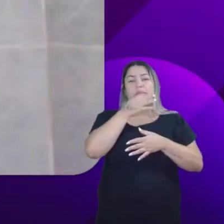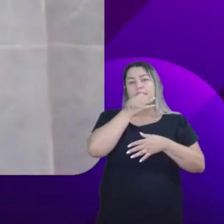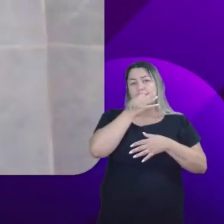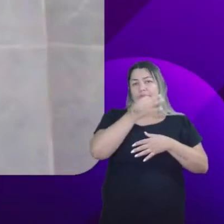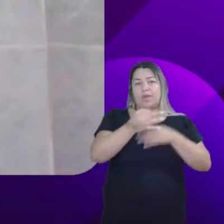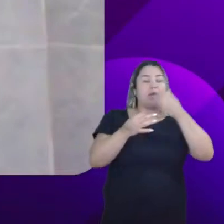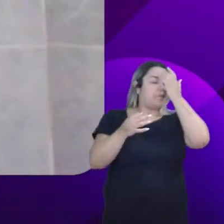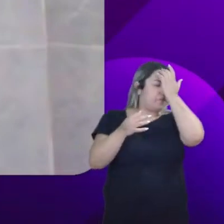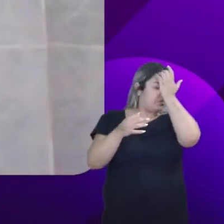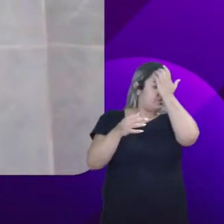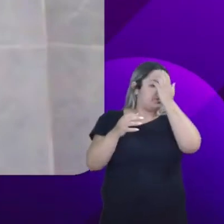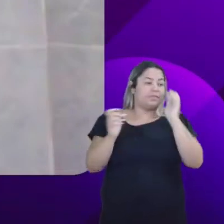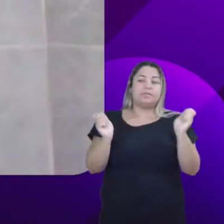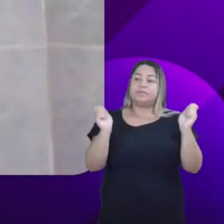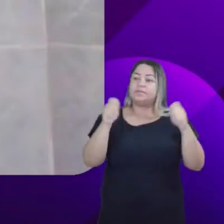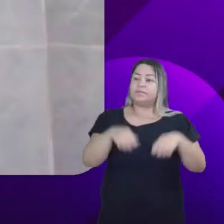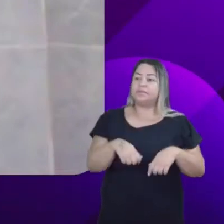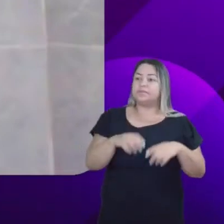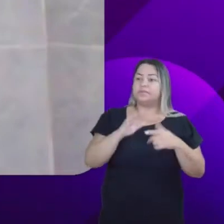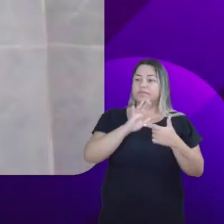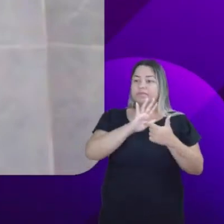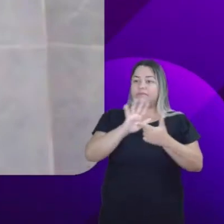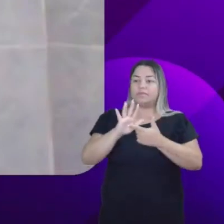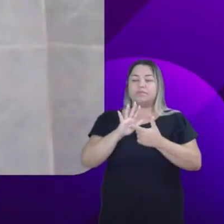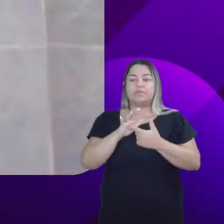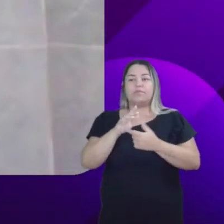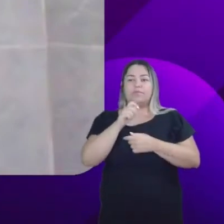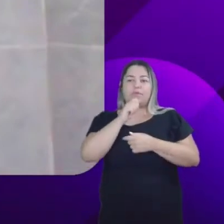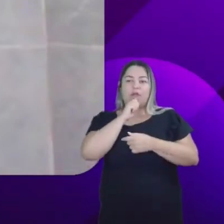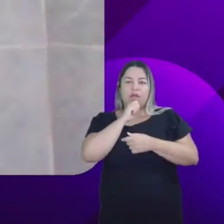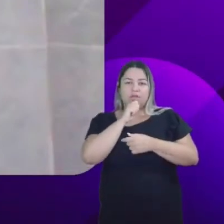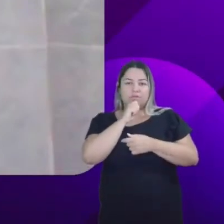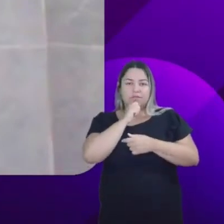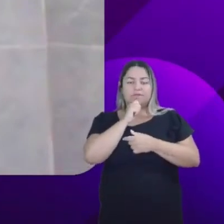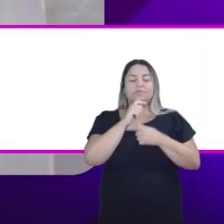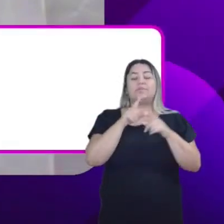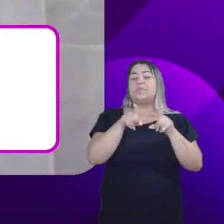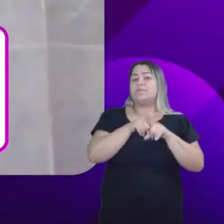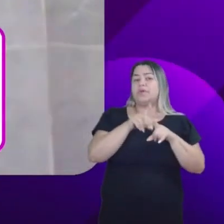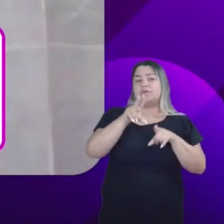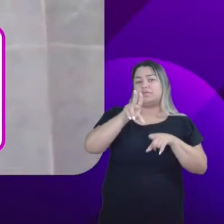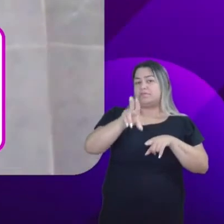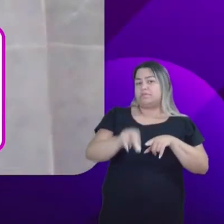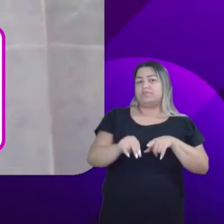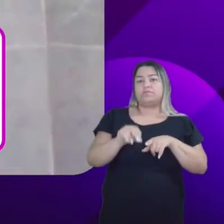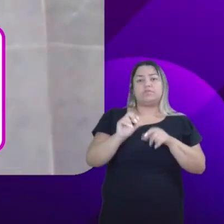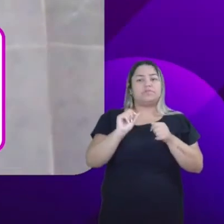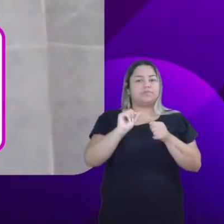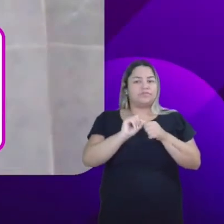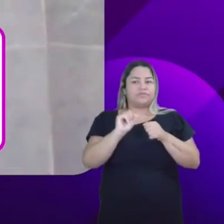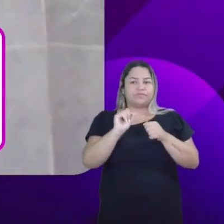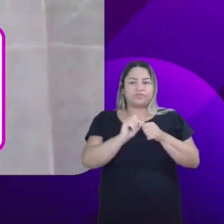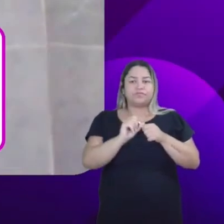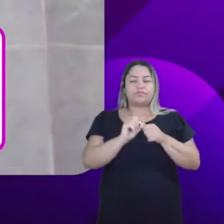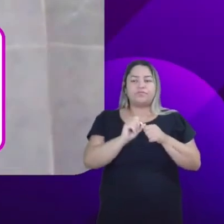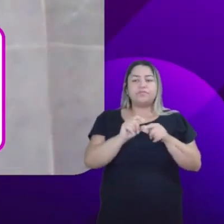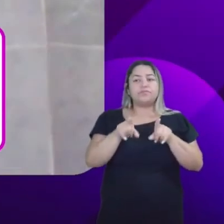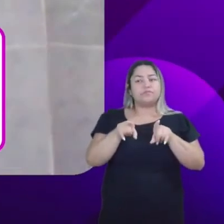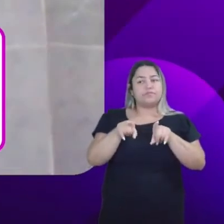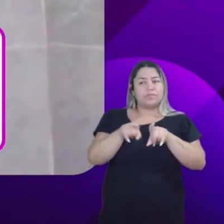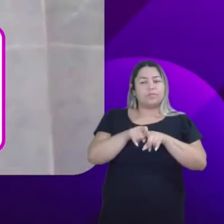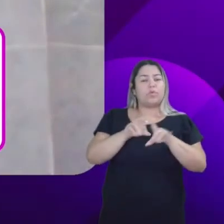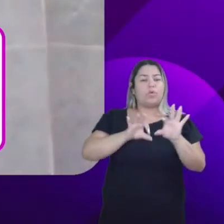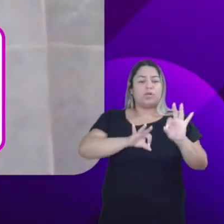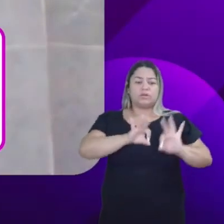opinião, precisa ser destacado com relação ainda à produção, que não é só produzir, é produzir